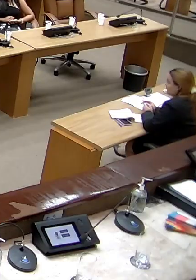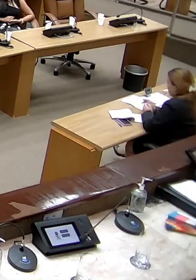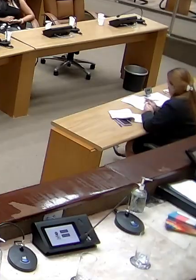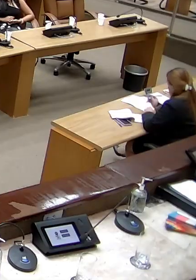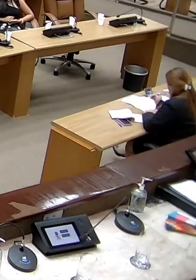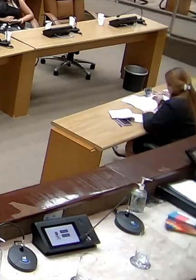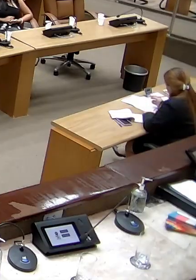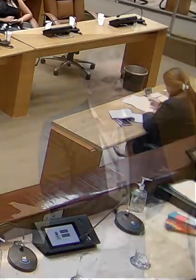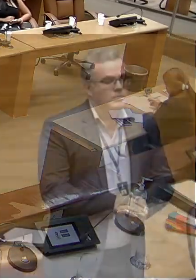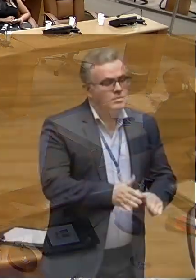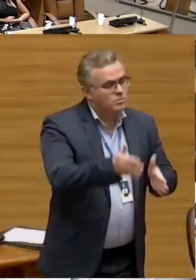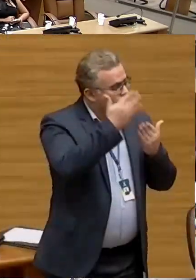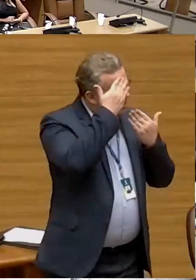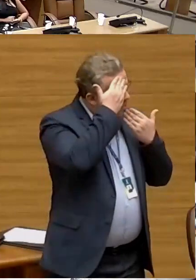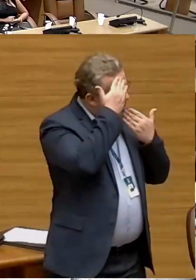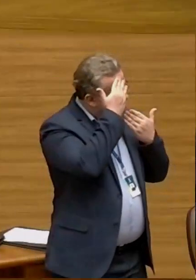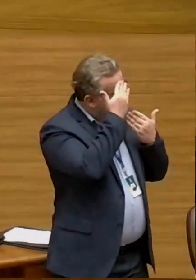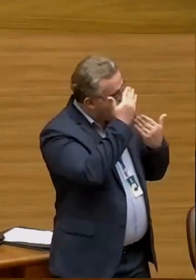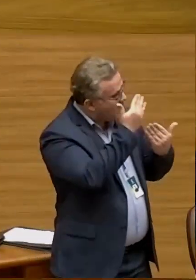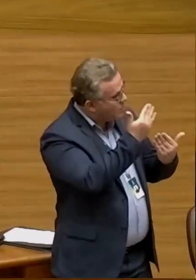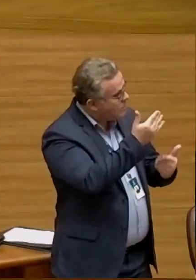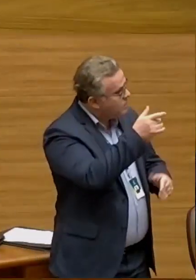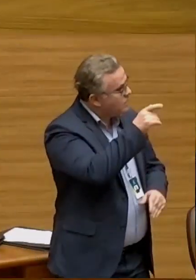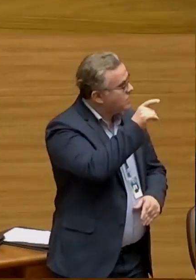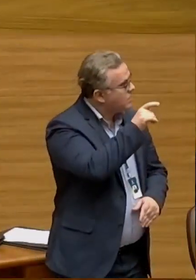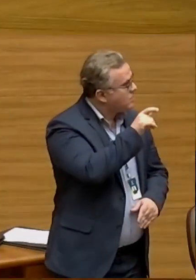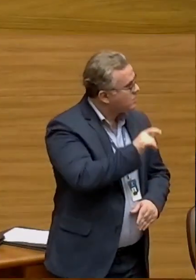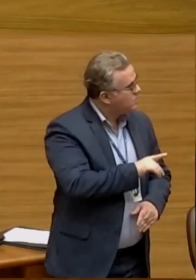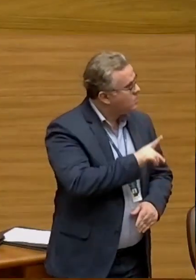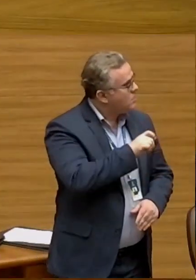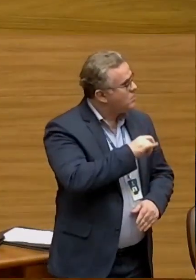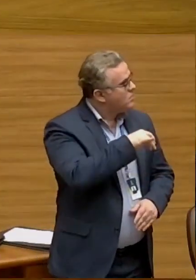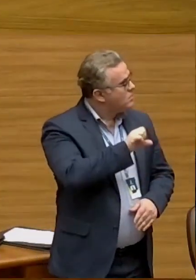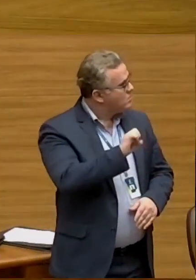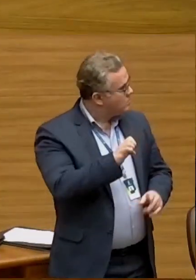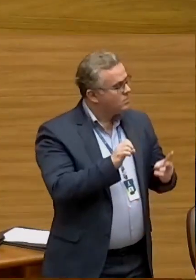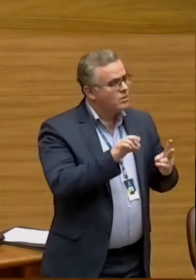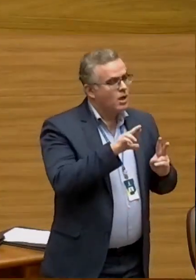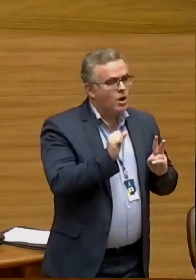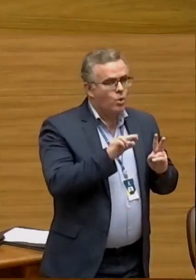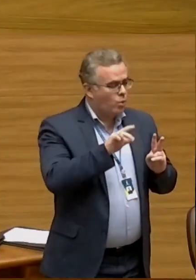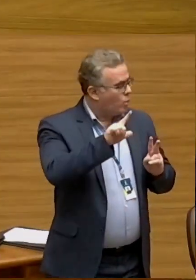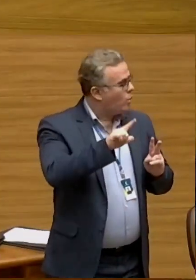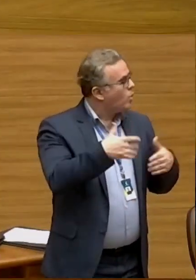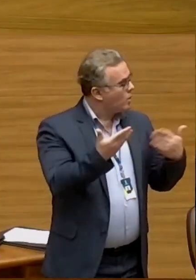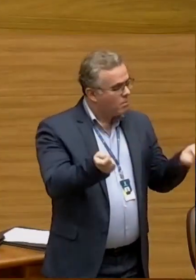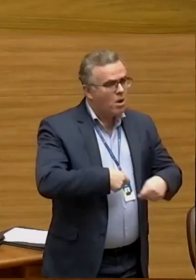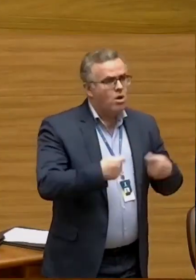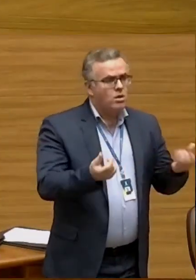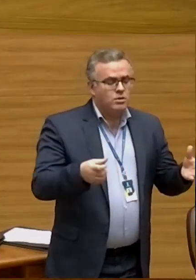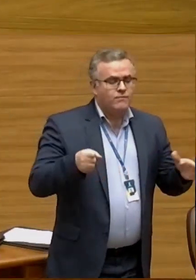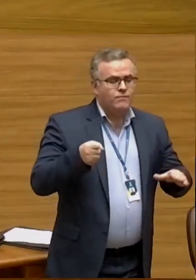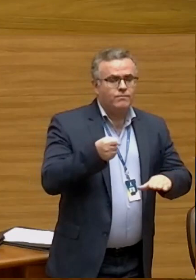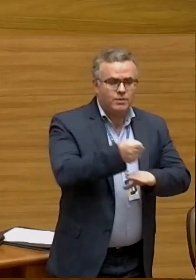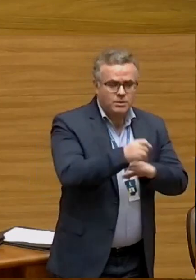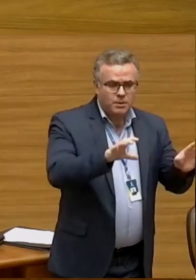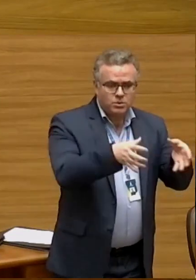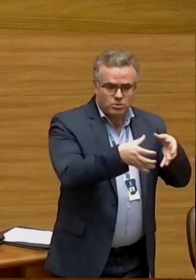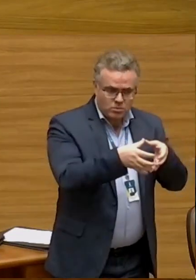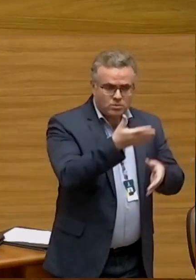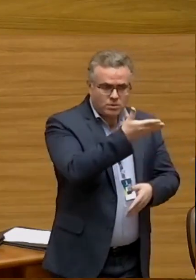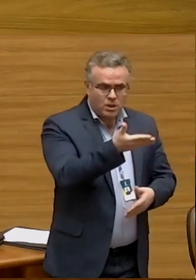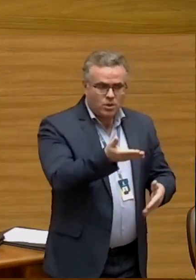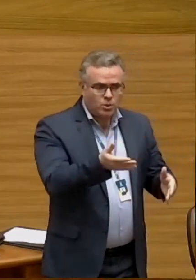Muito obrigada, Deise, né, e Raul, fazer parte, né, desse instituto tão importante. Eu